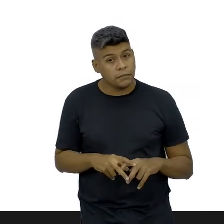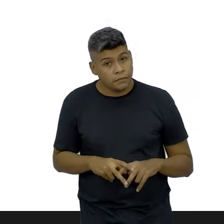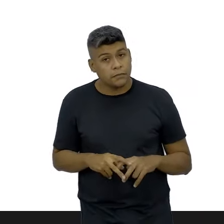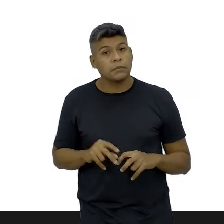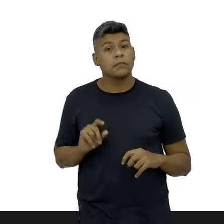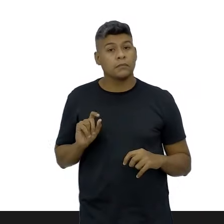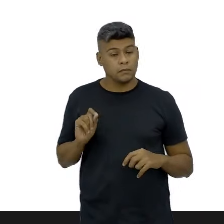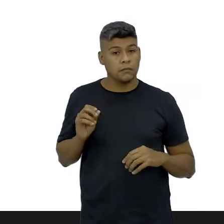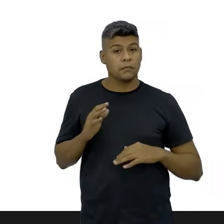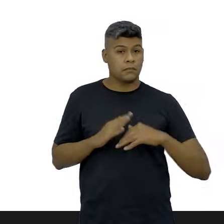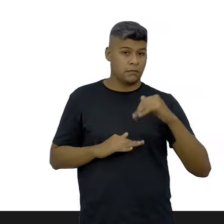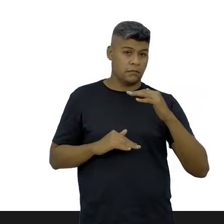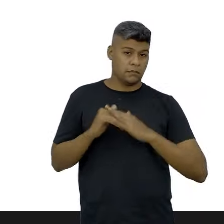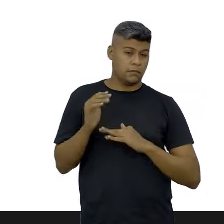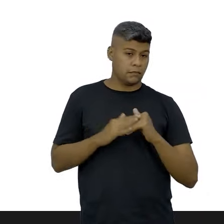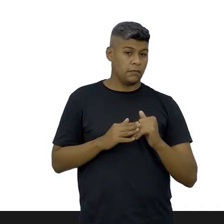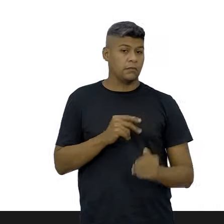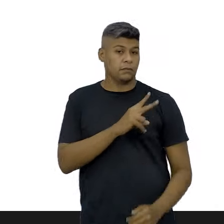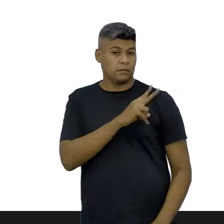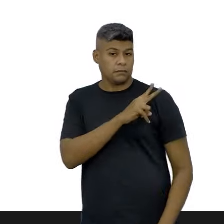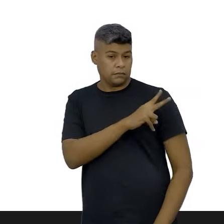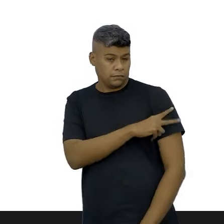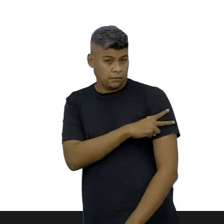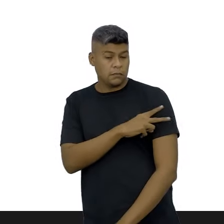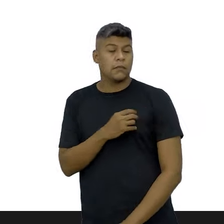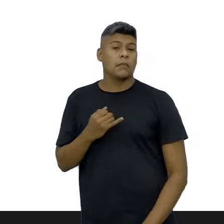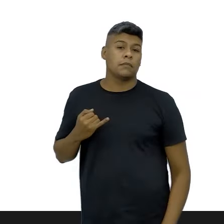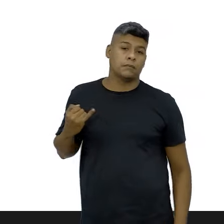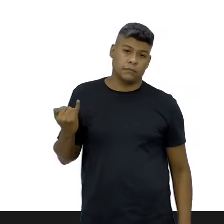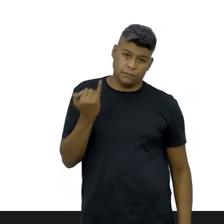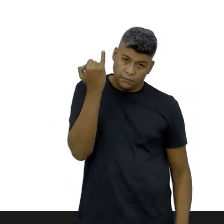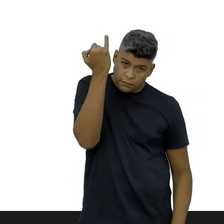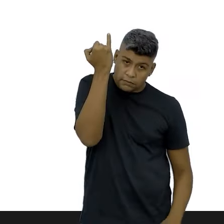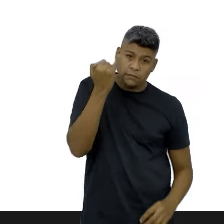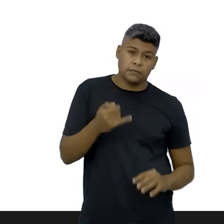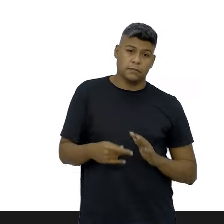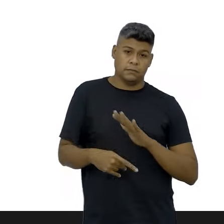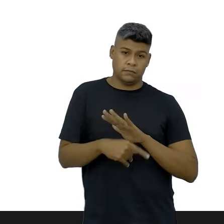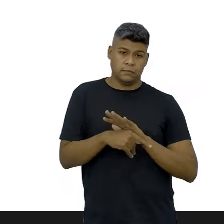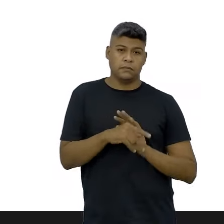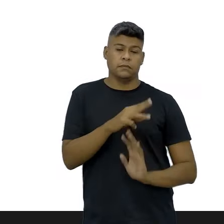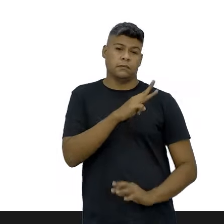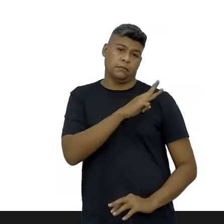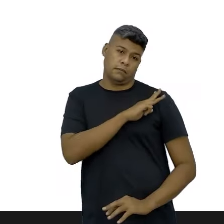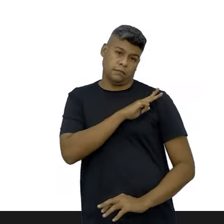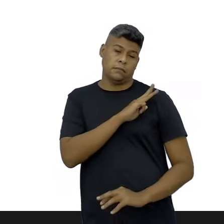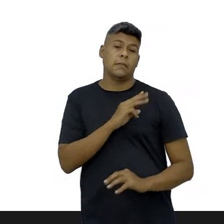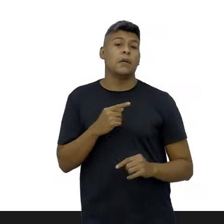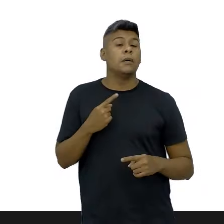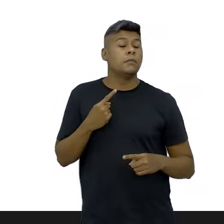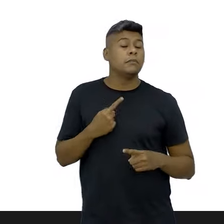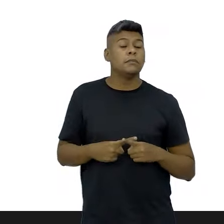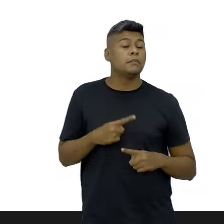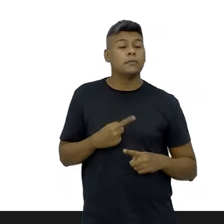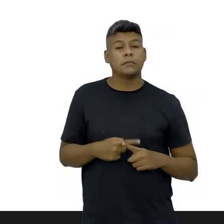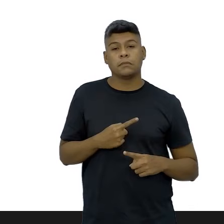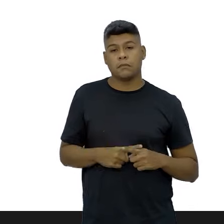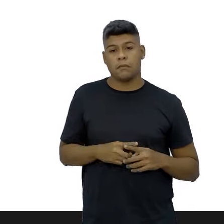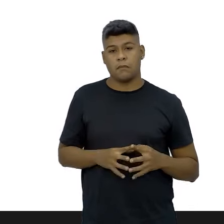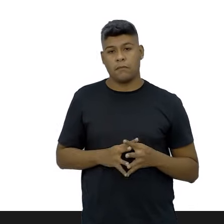essa habilidade do segundo ano é bastante relevante no início do terceiro ano, sobretudo